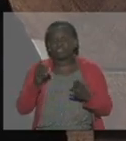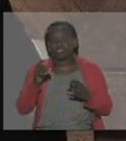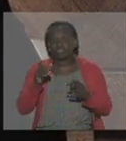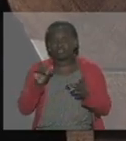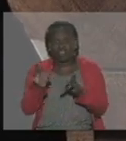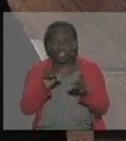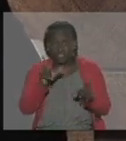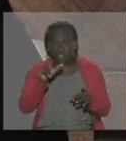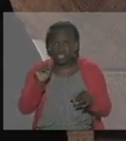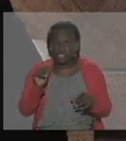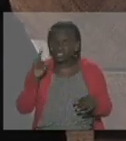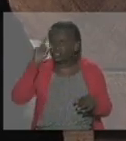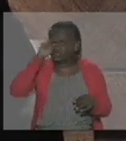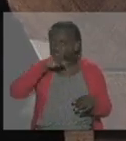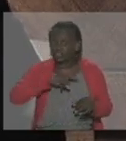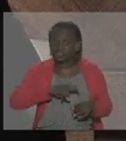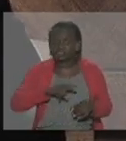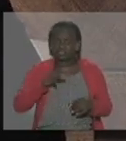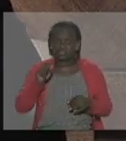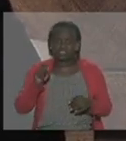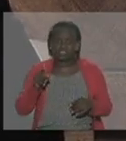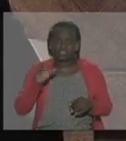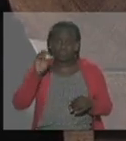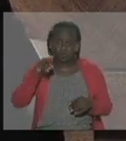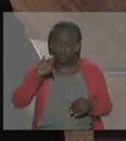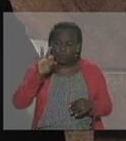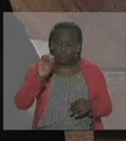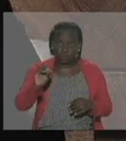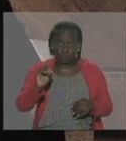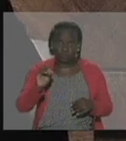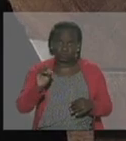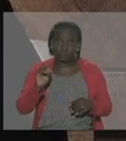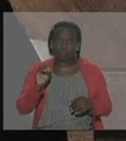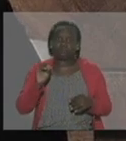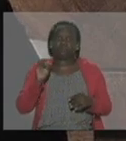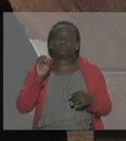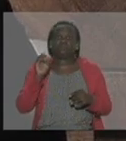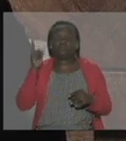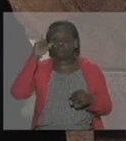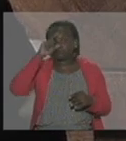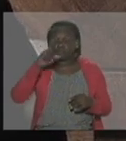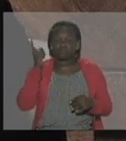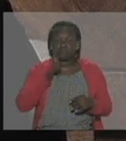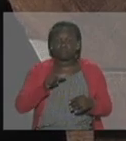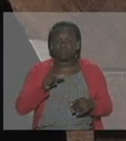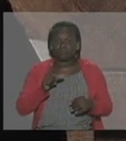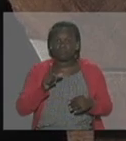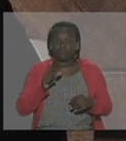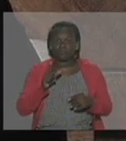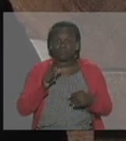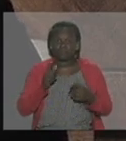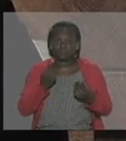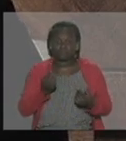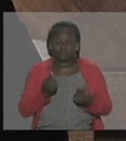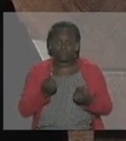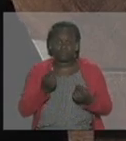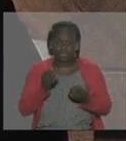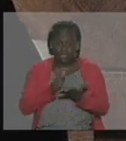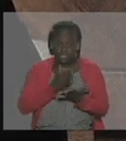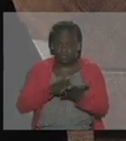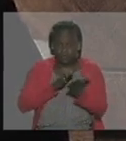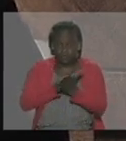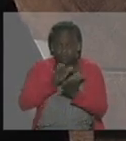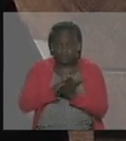o conto É muito difícil você eh conseguir que e